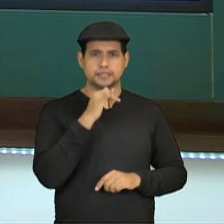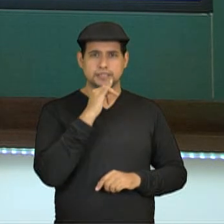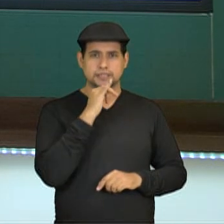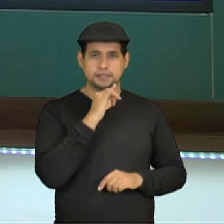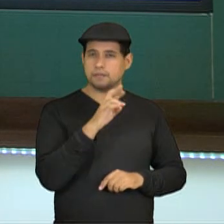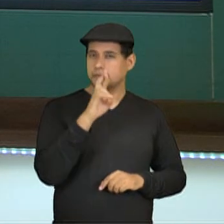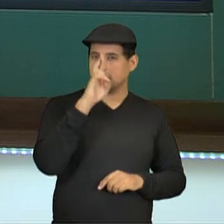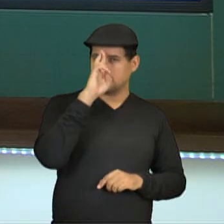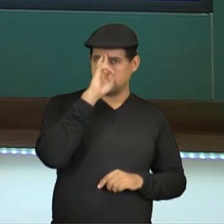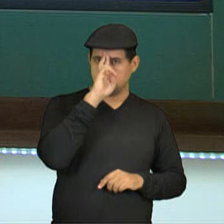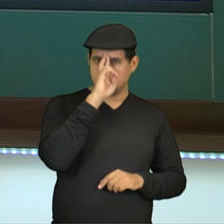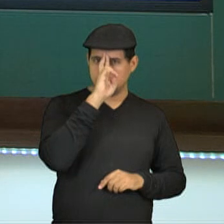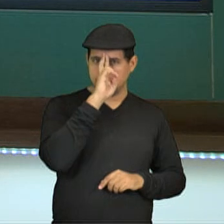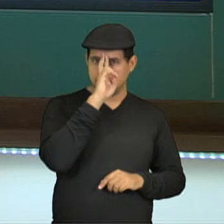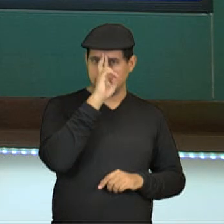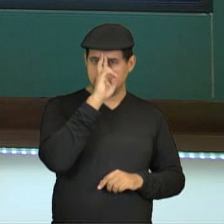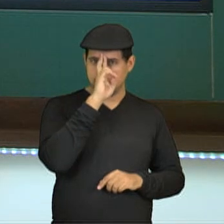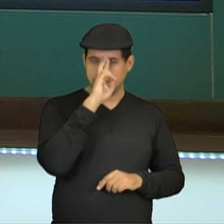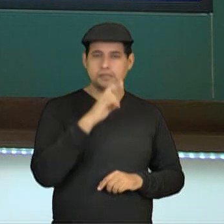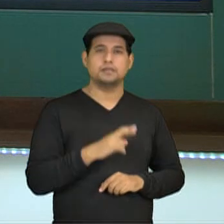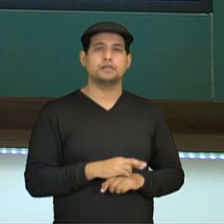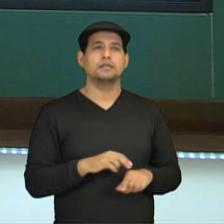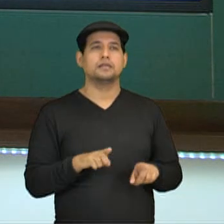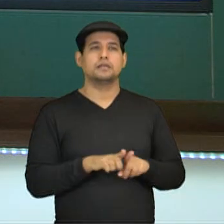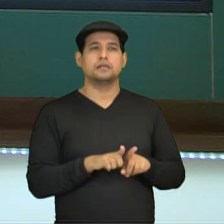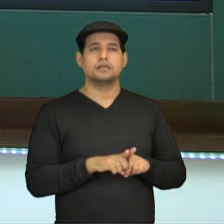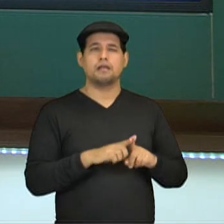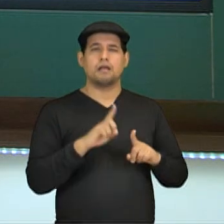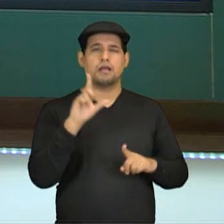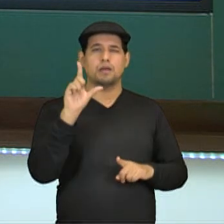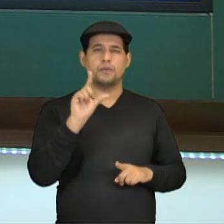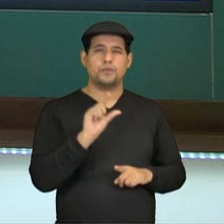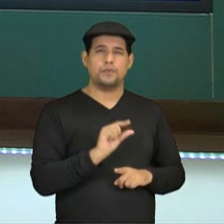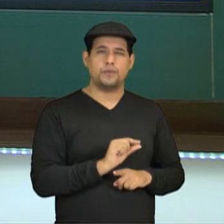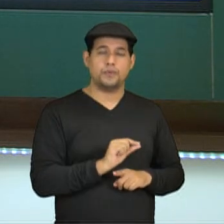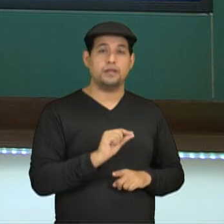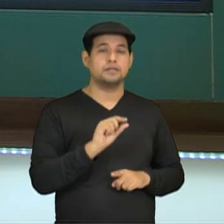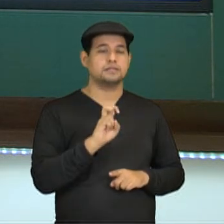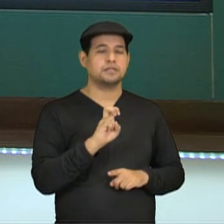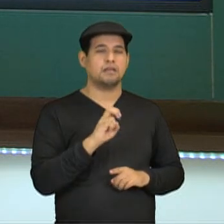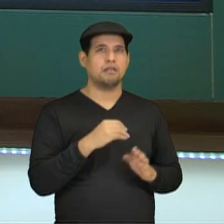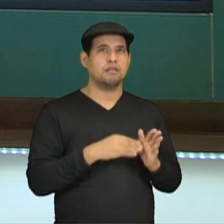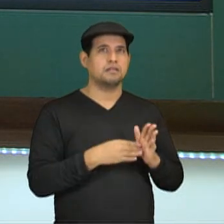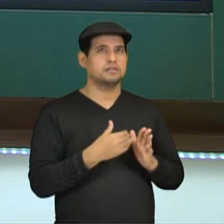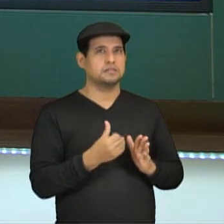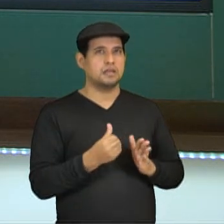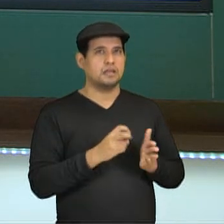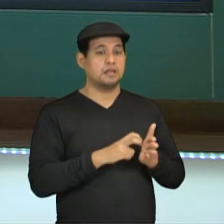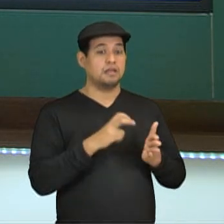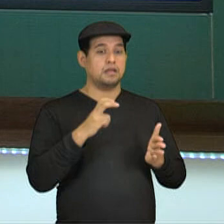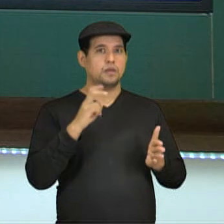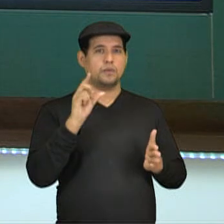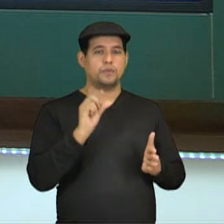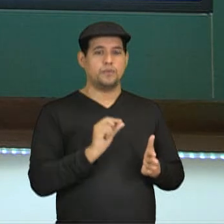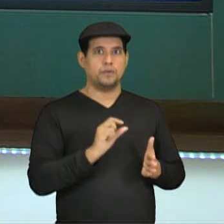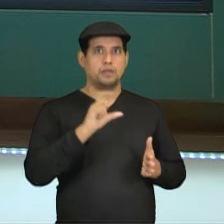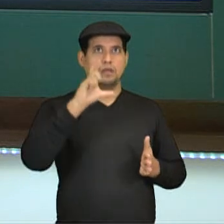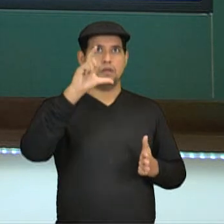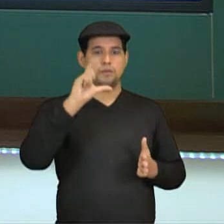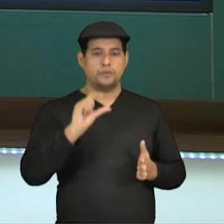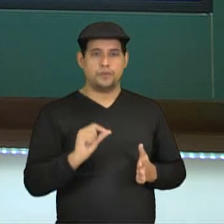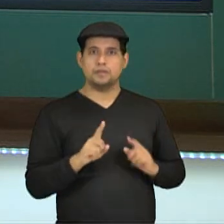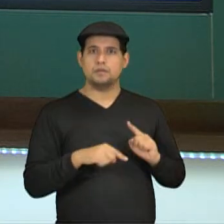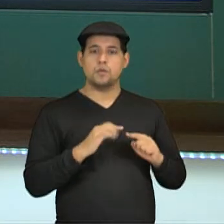meia-noite e 30, e dela desce mais um pouquinho, chega entre 5 e 6 da manhã, chega na temperatura mais baixa, e depois